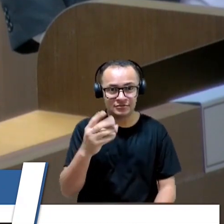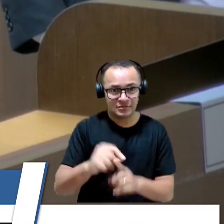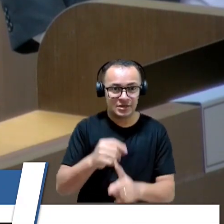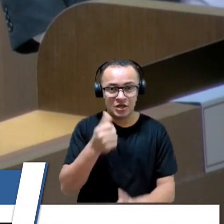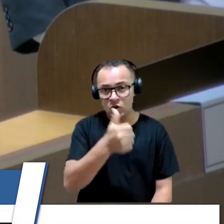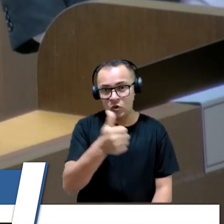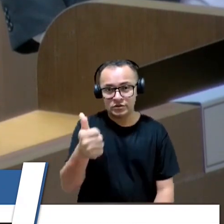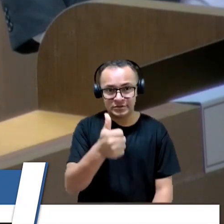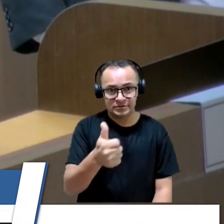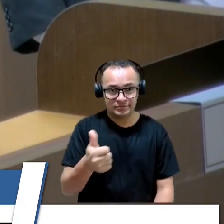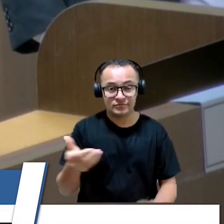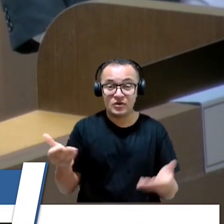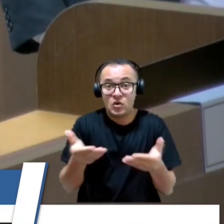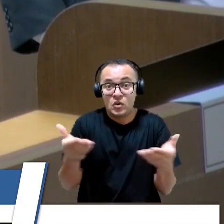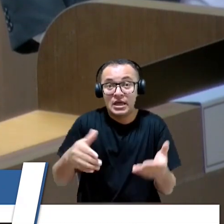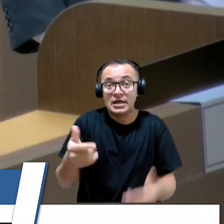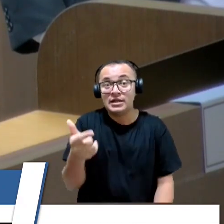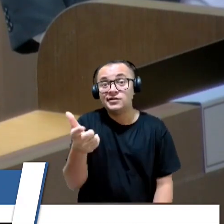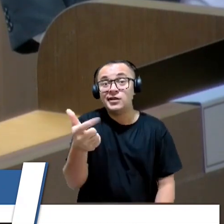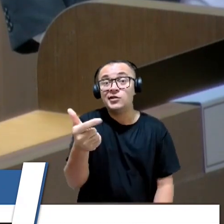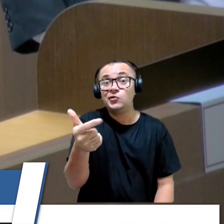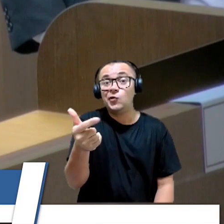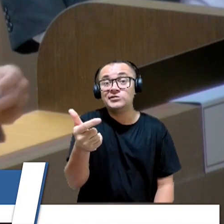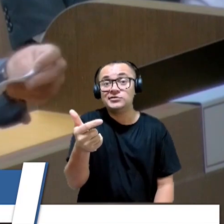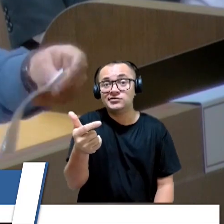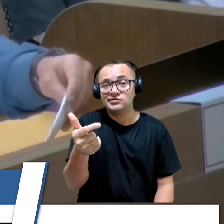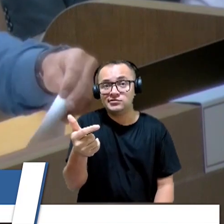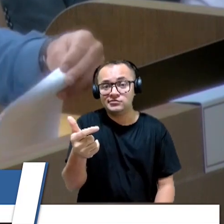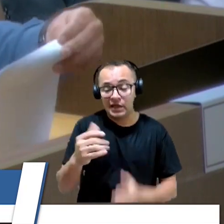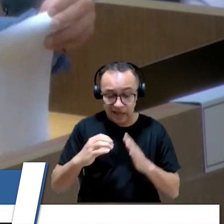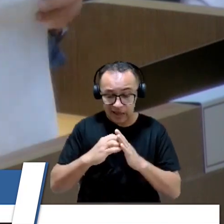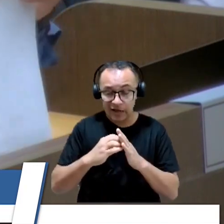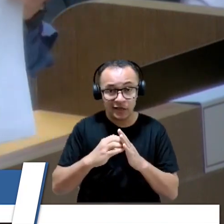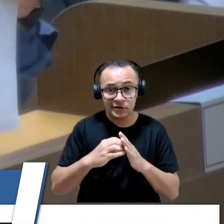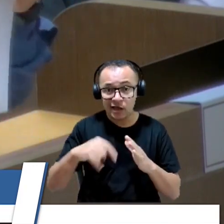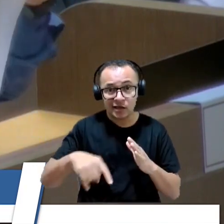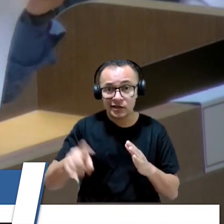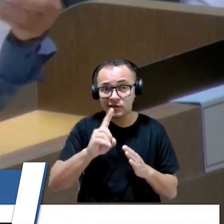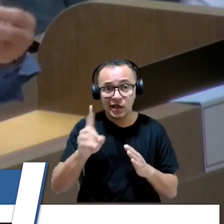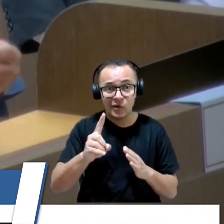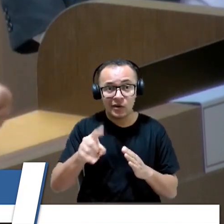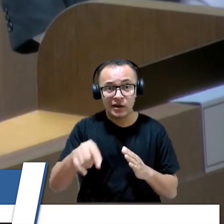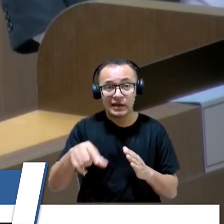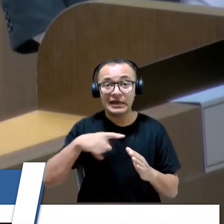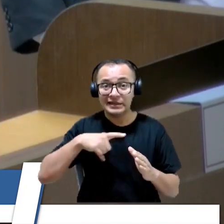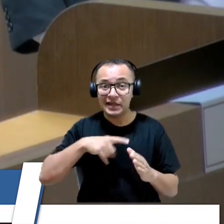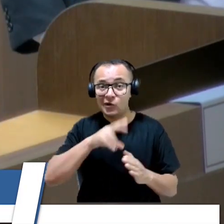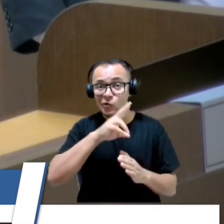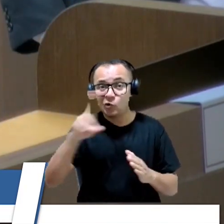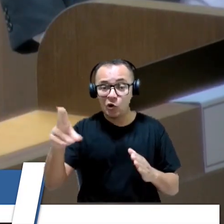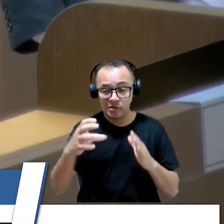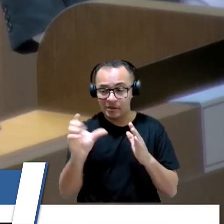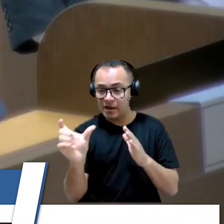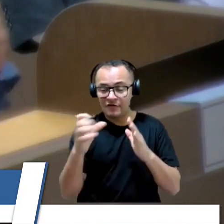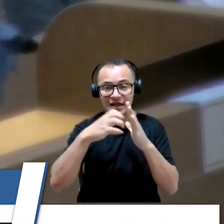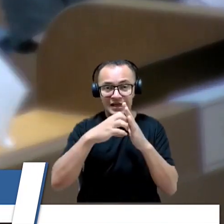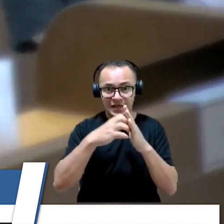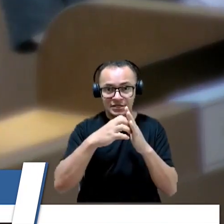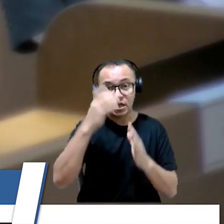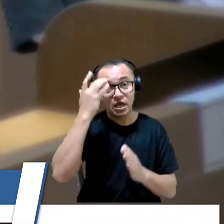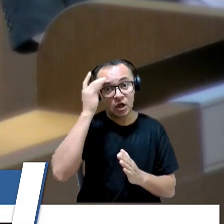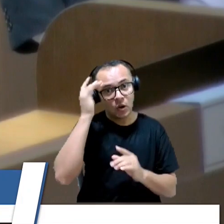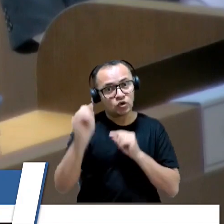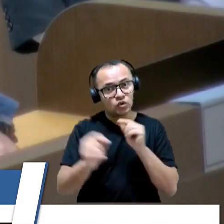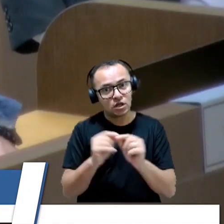12 aqui em Franca, não dá mais para ter creche em Franca. E, de repente, está escrito aqui creche. Mas tomara que seja um erro de grafia e que